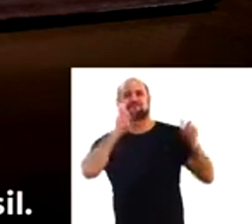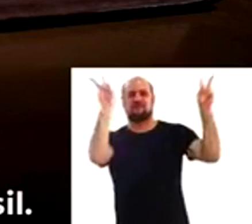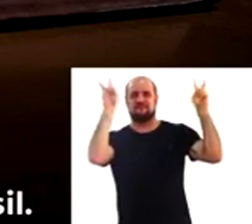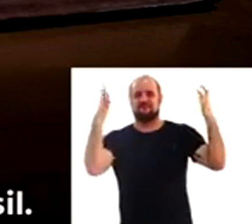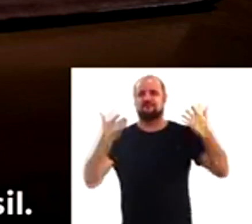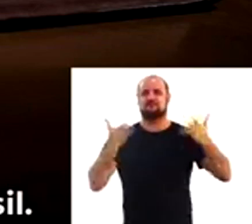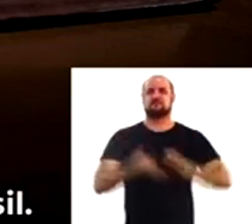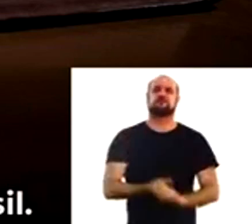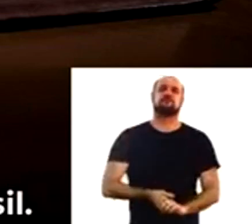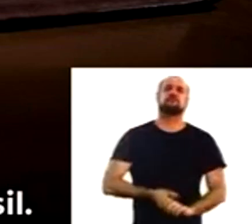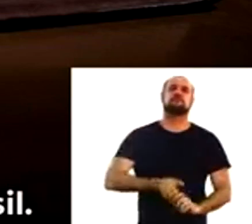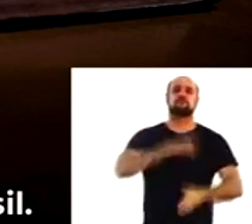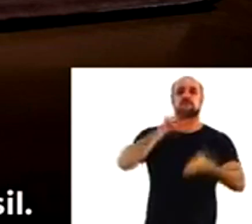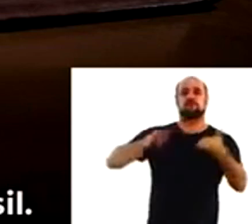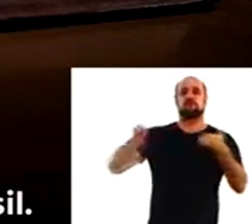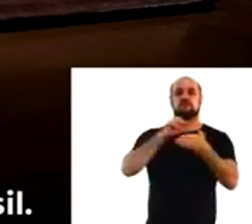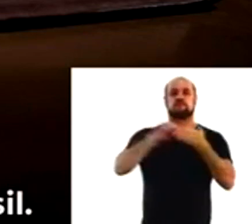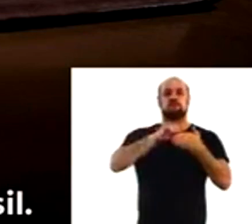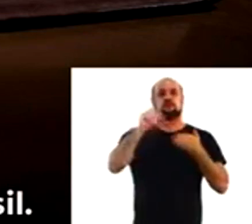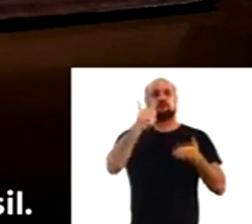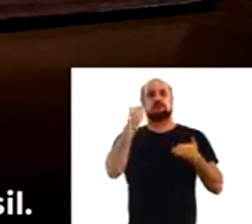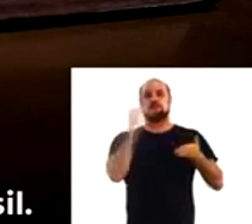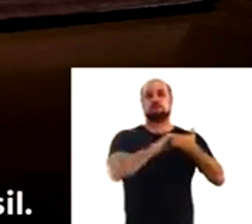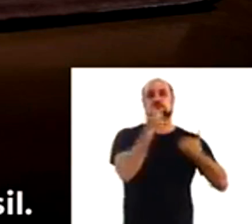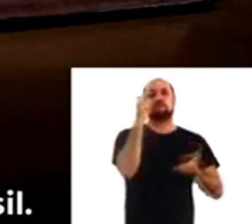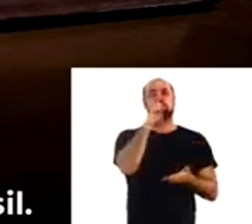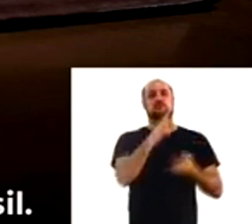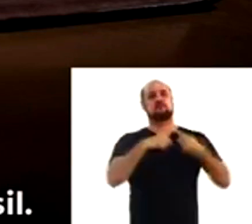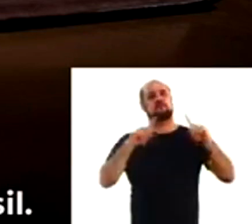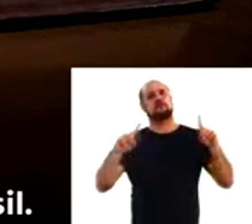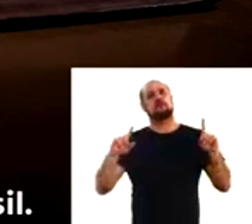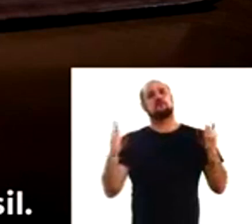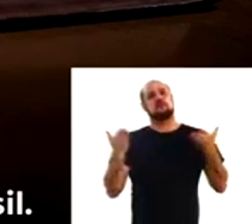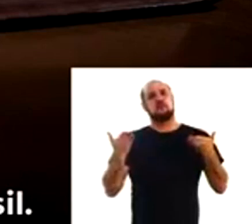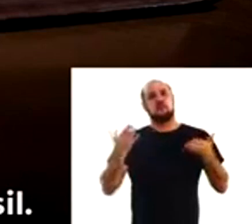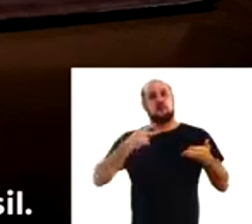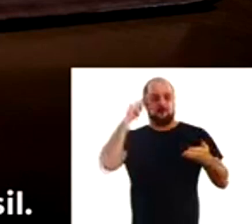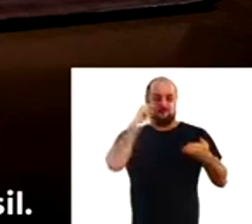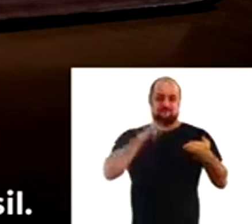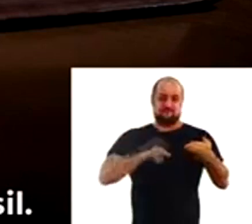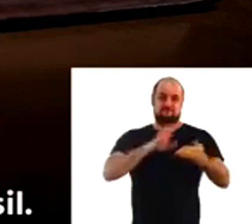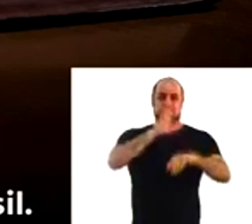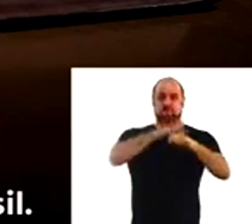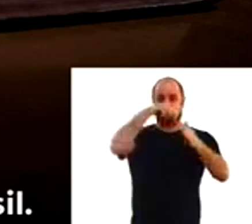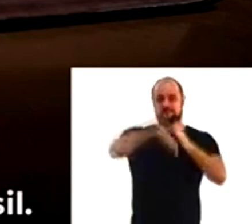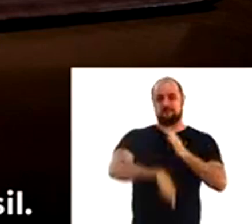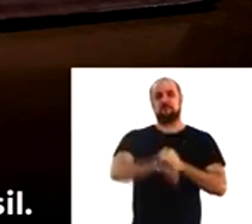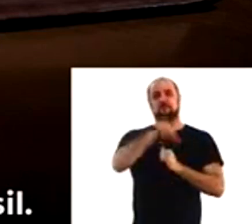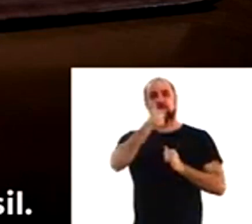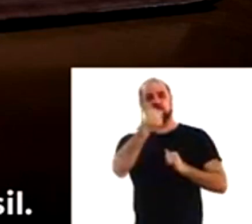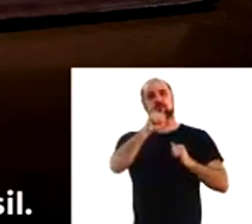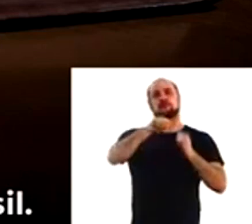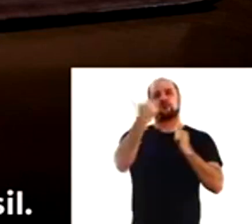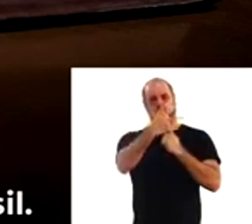ler do versículo 11 até o versículo 15, mas vou enfatizar os versículos 11, 12 e